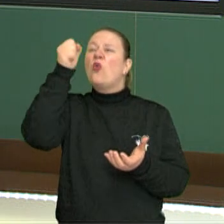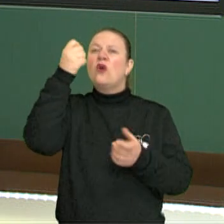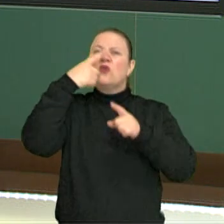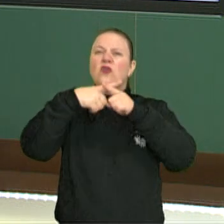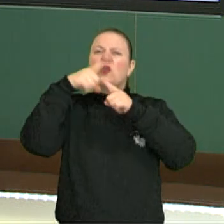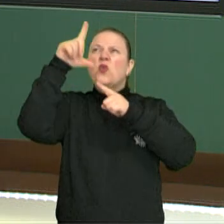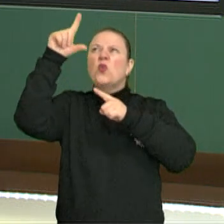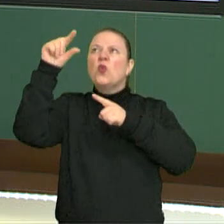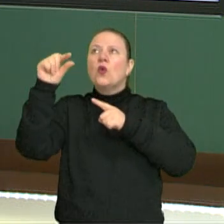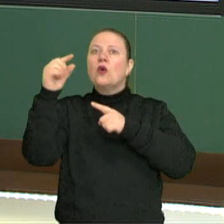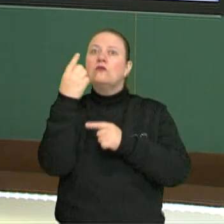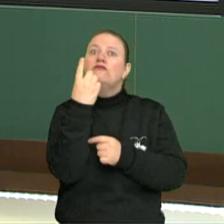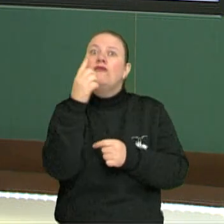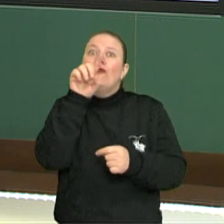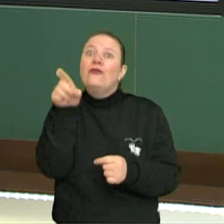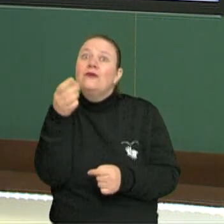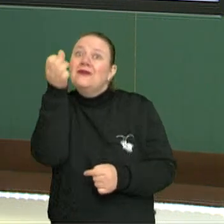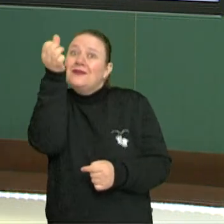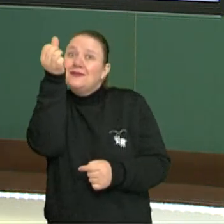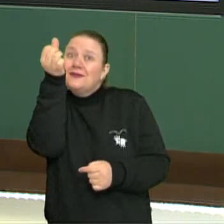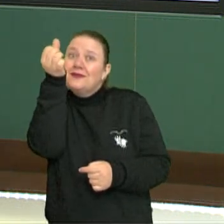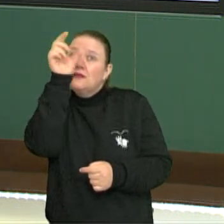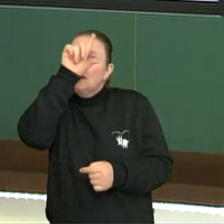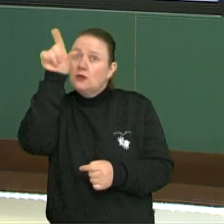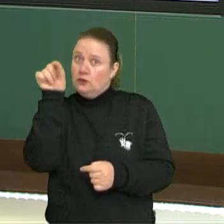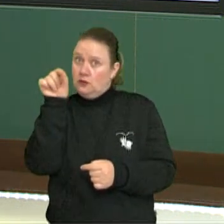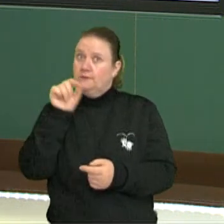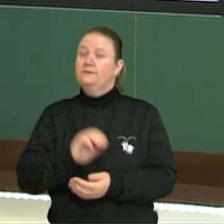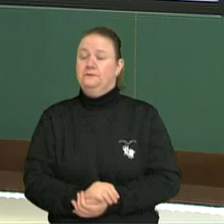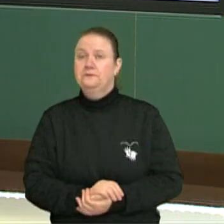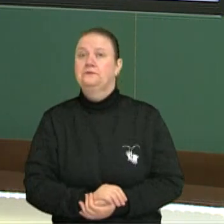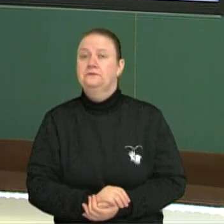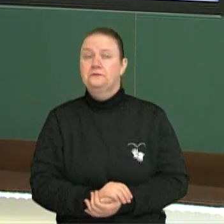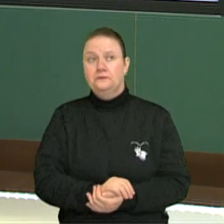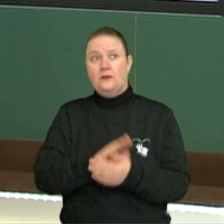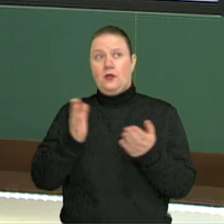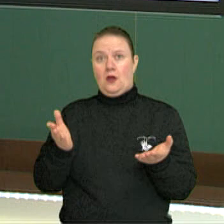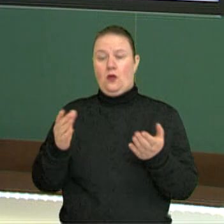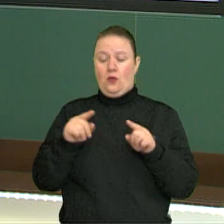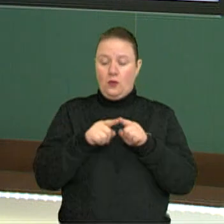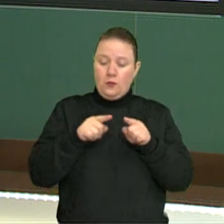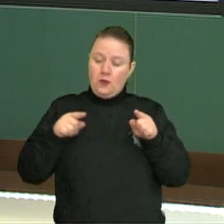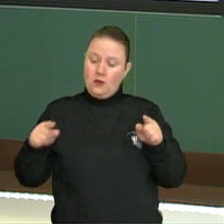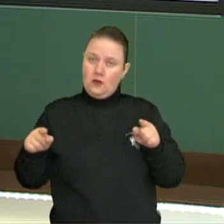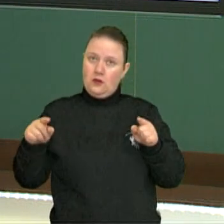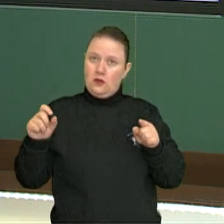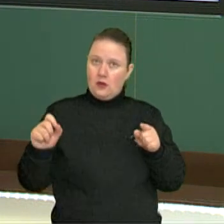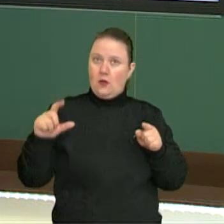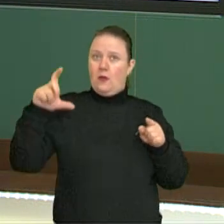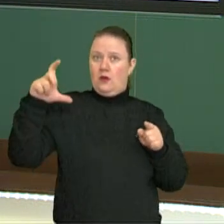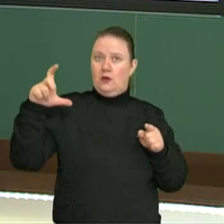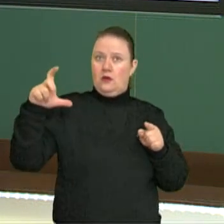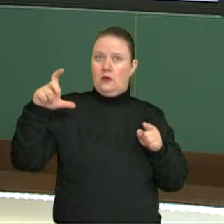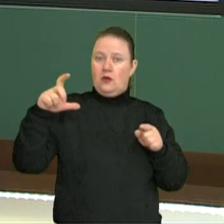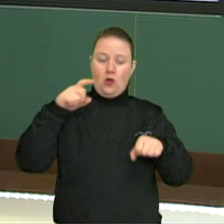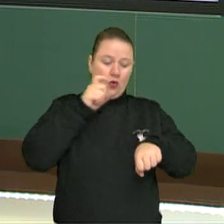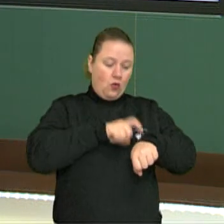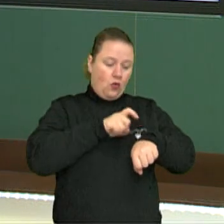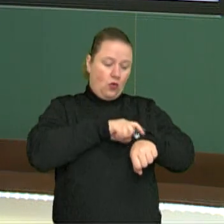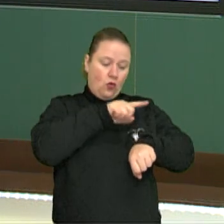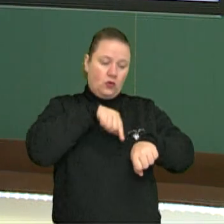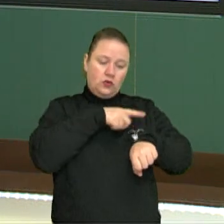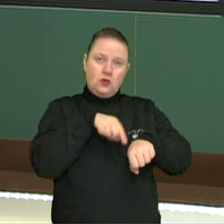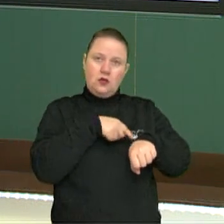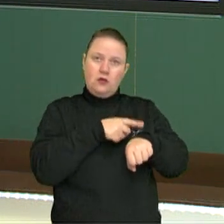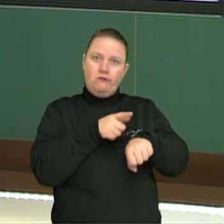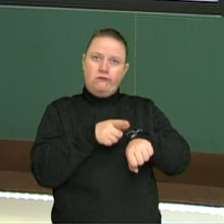seja, 1,6. Né? Então, a gente vai dizer que o período irá aumentar, logo o relógio irá se atrasar. Então, a menos gravidade,